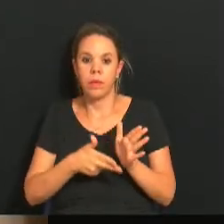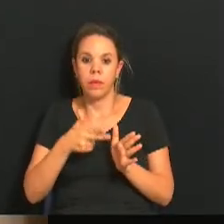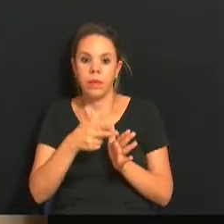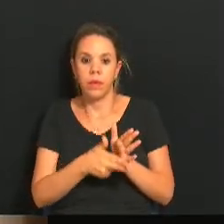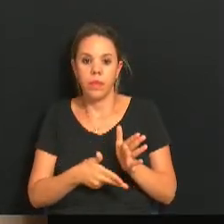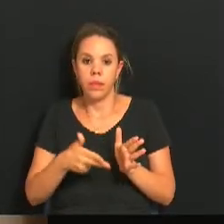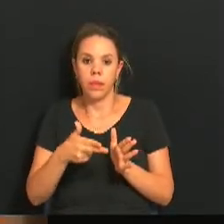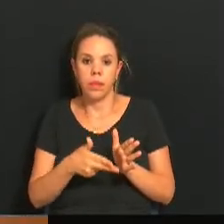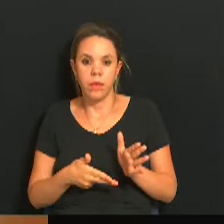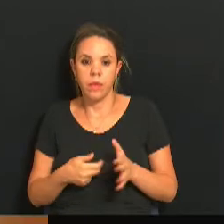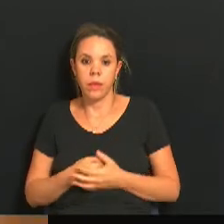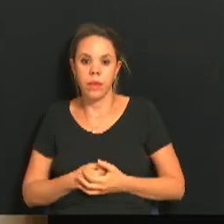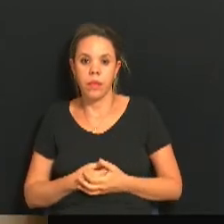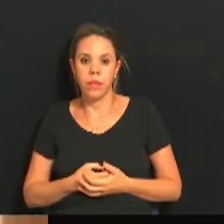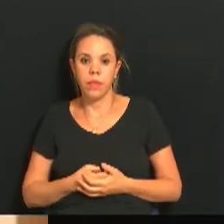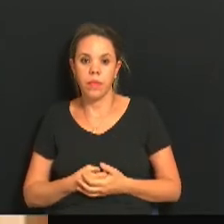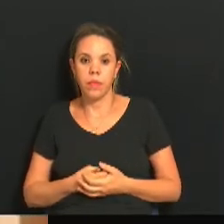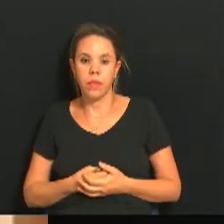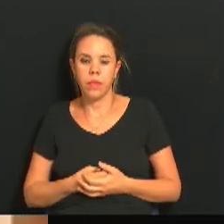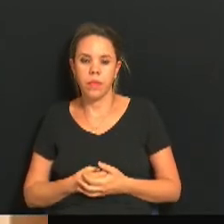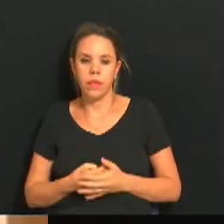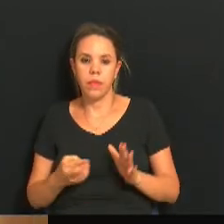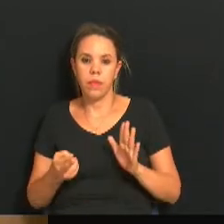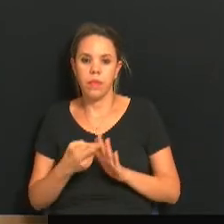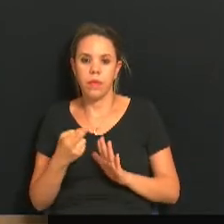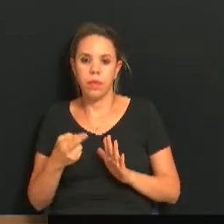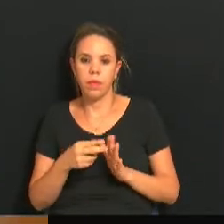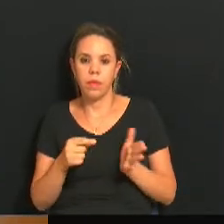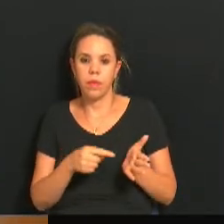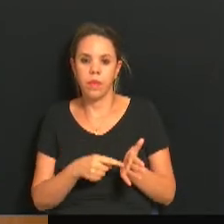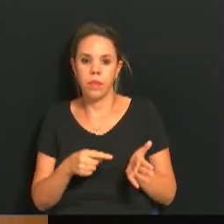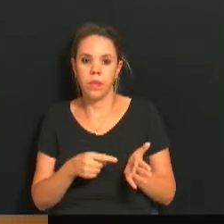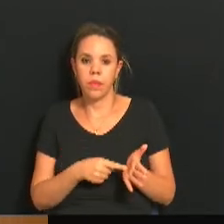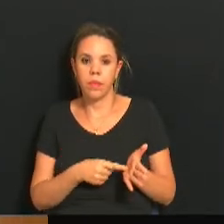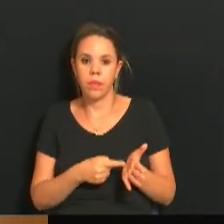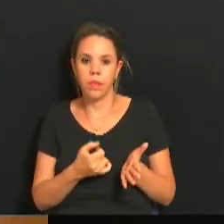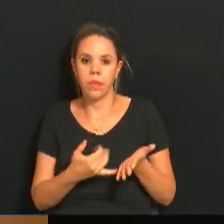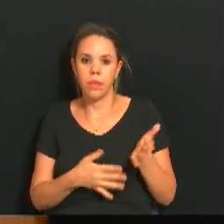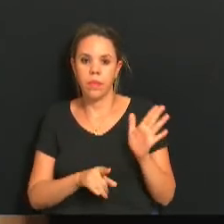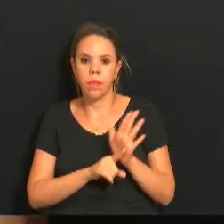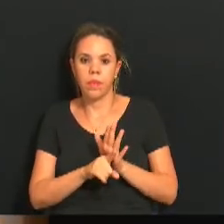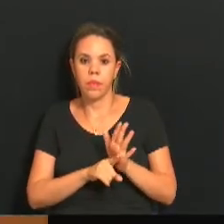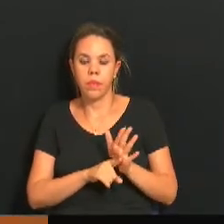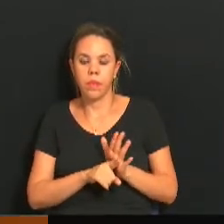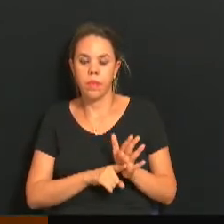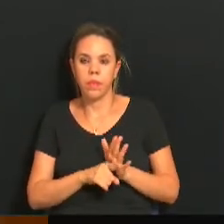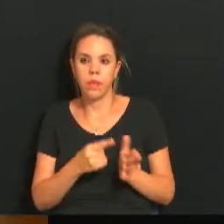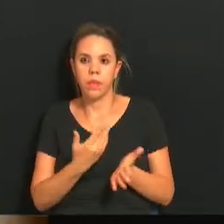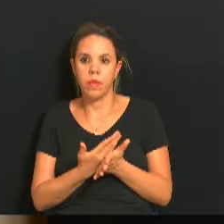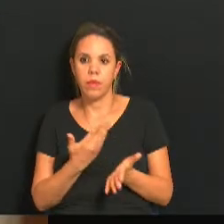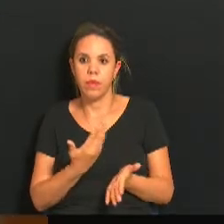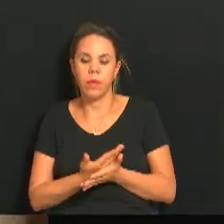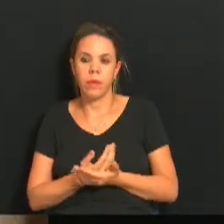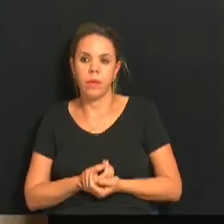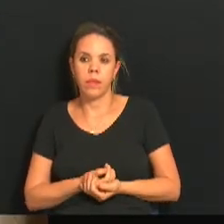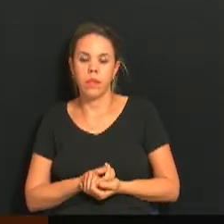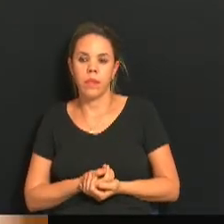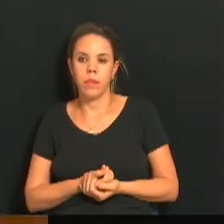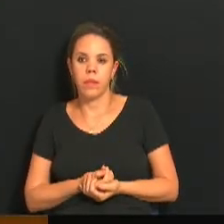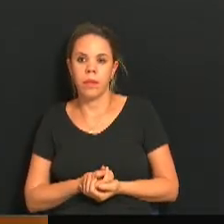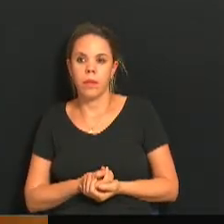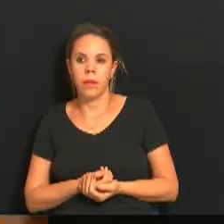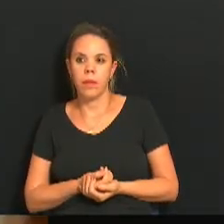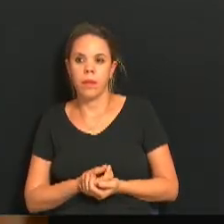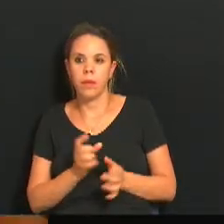outra questão também na resolução tá aqui na eu tava estudando o assunto que fala sobre a possibilidade